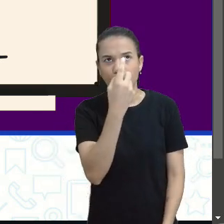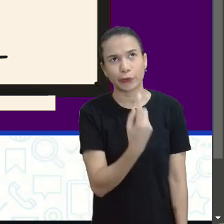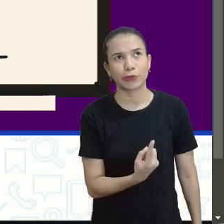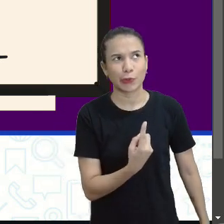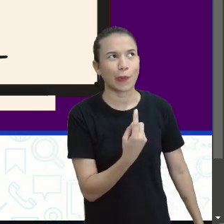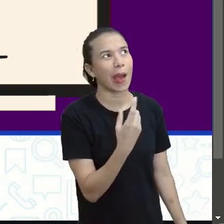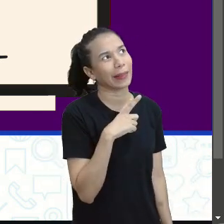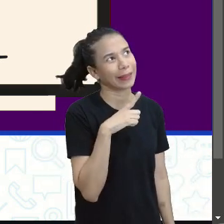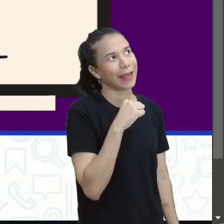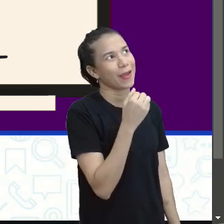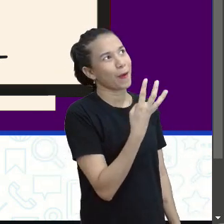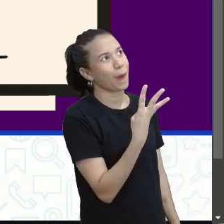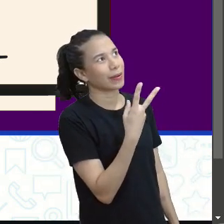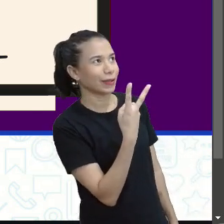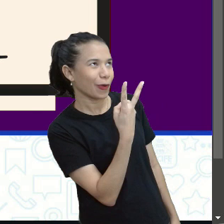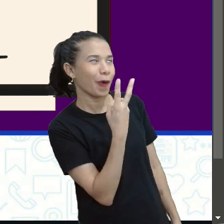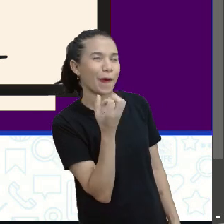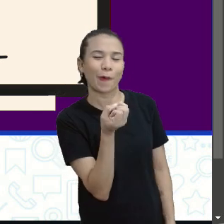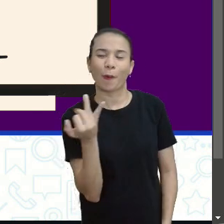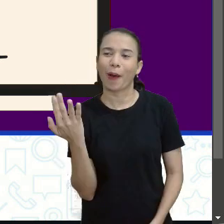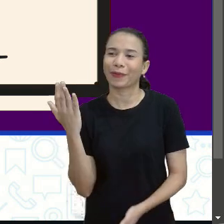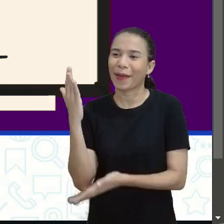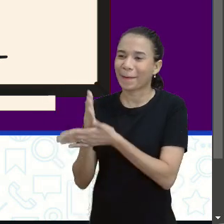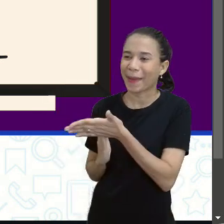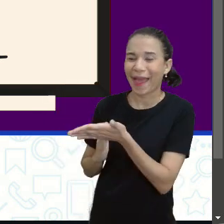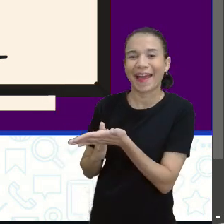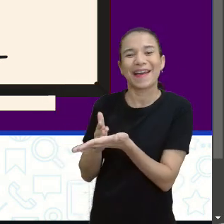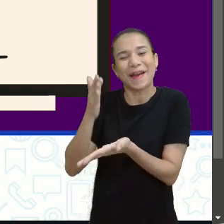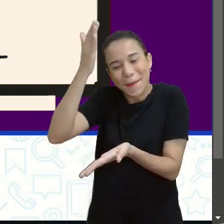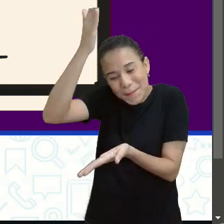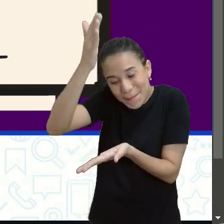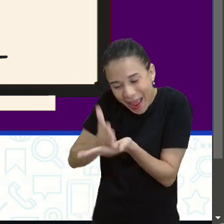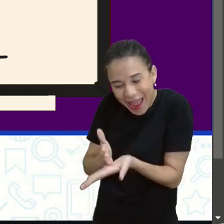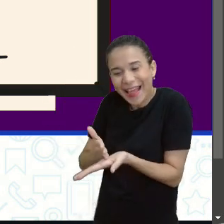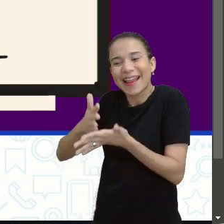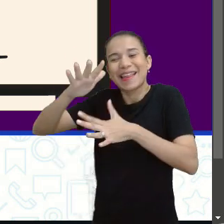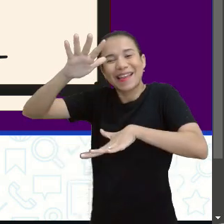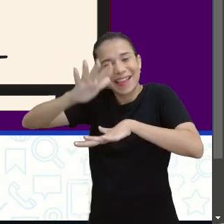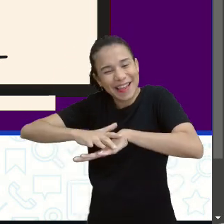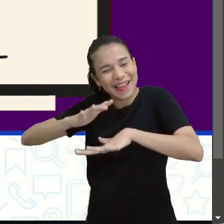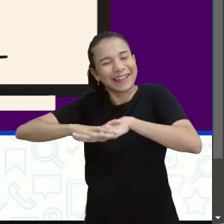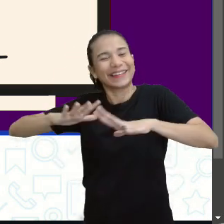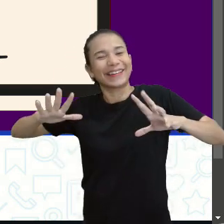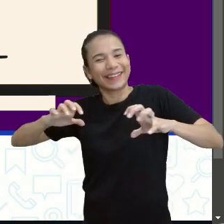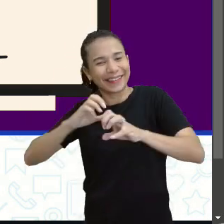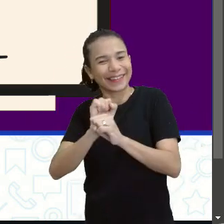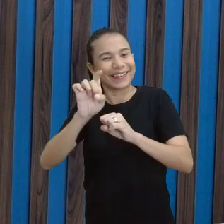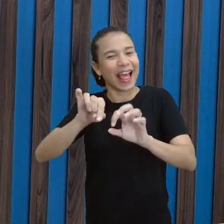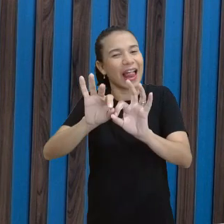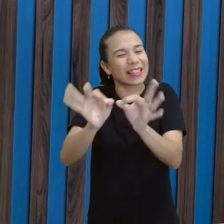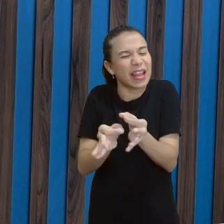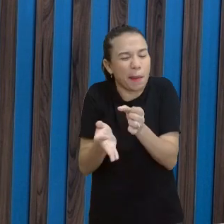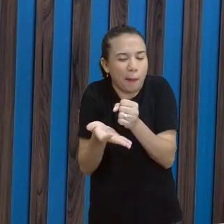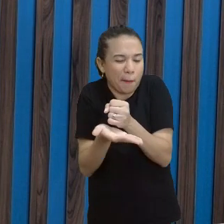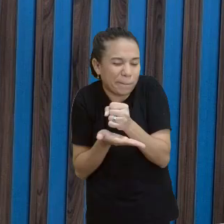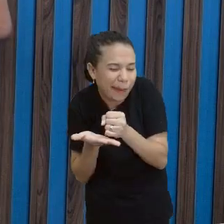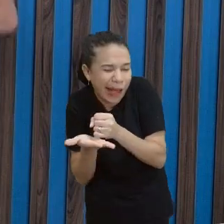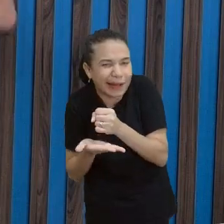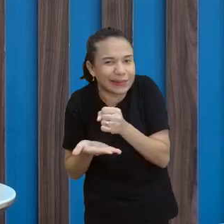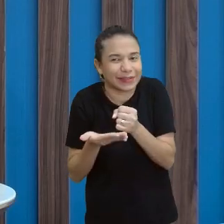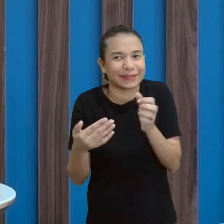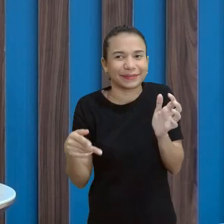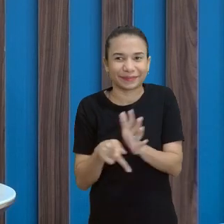42 quilômetros, quanto tem uma meia maratona? É a matemática mais aí. uma conta aí, né? Simples, basiquinha essa.